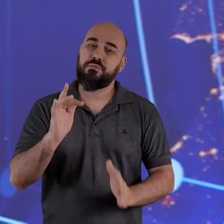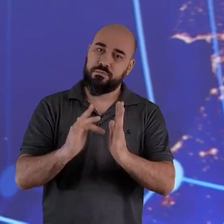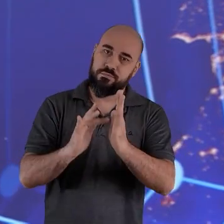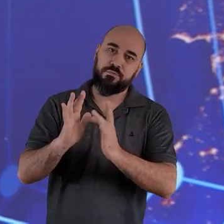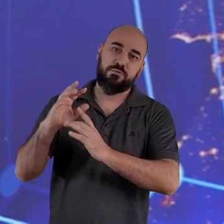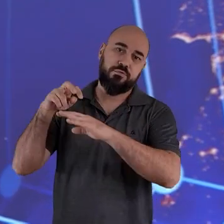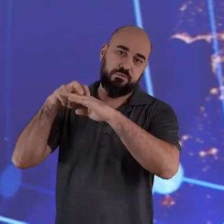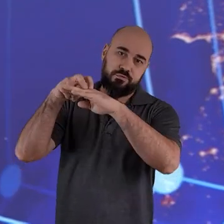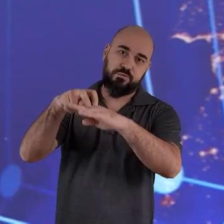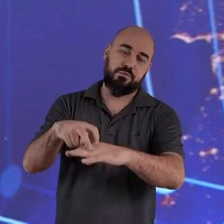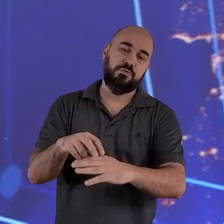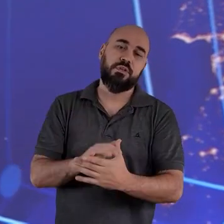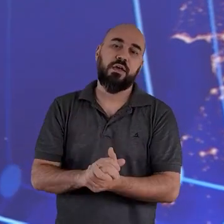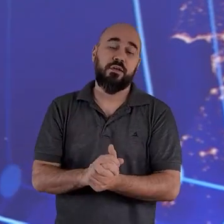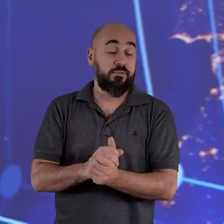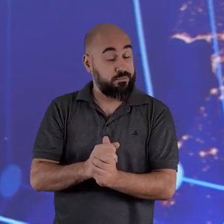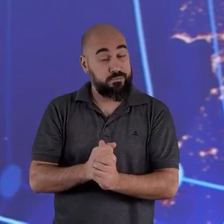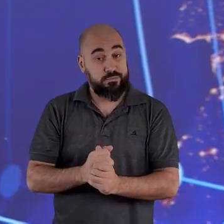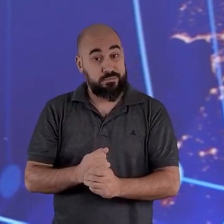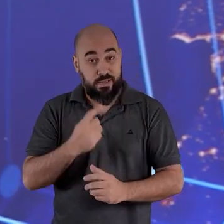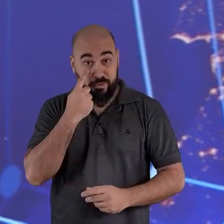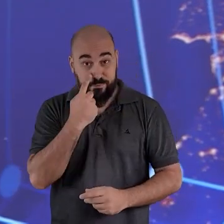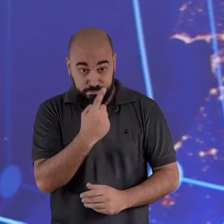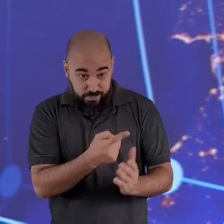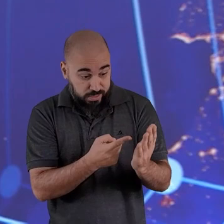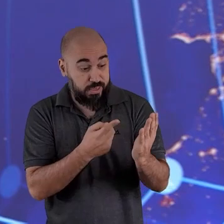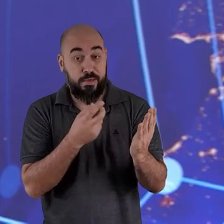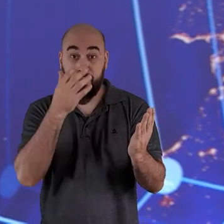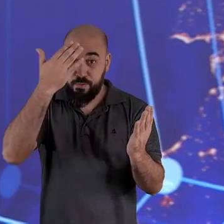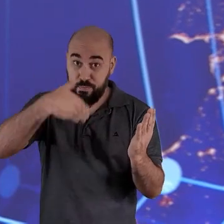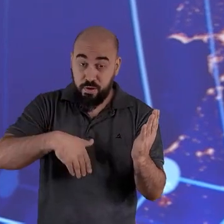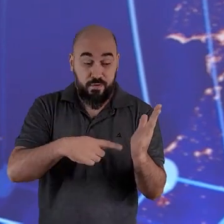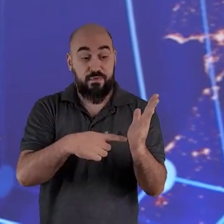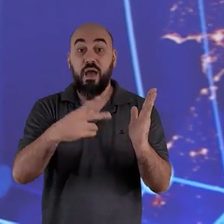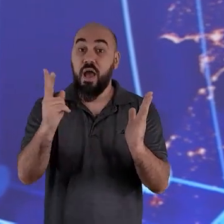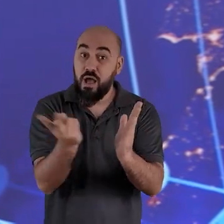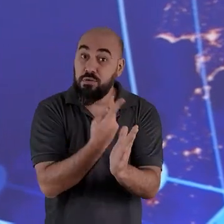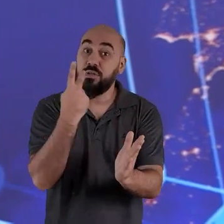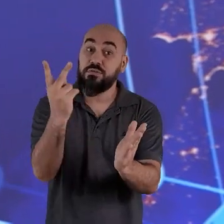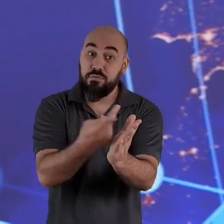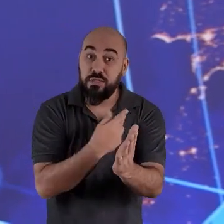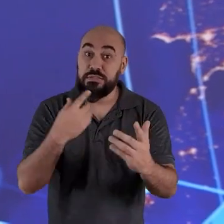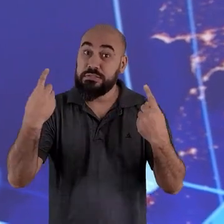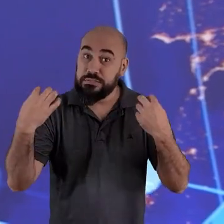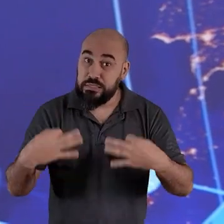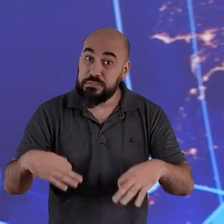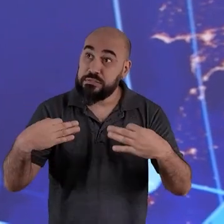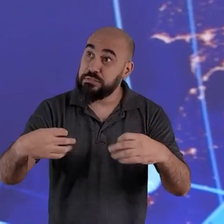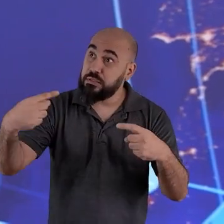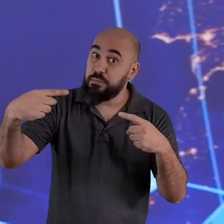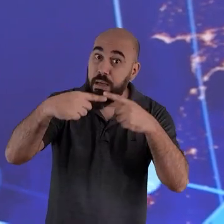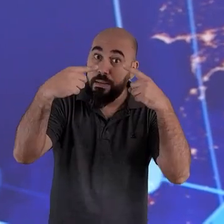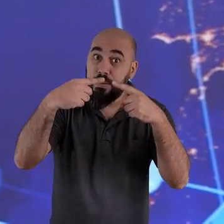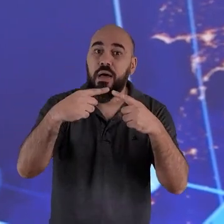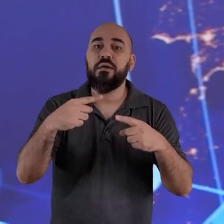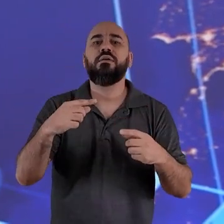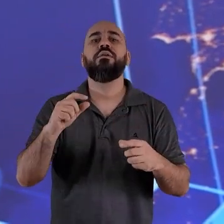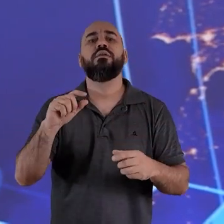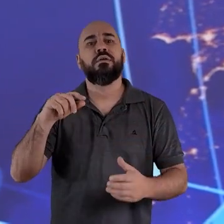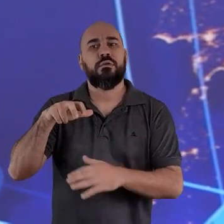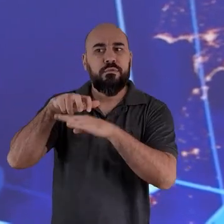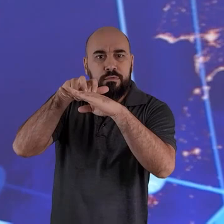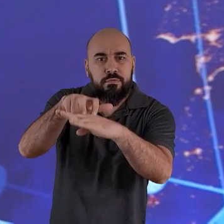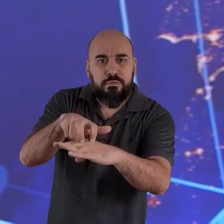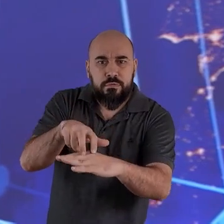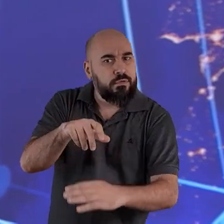de que também acontecerá, também cumprirá, porque Deus não falha em suas promessas. Os